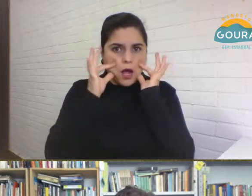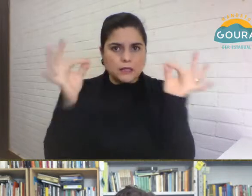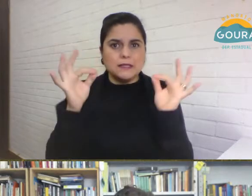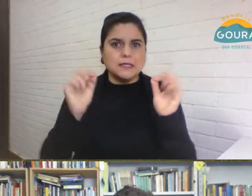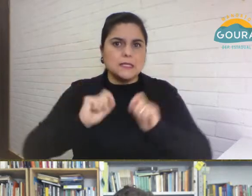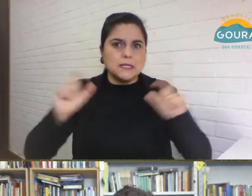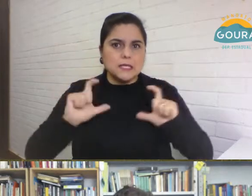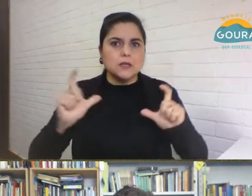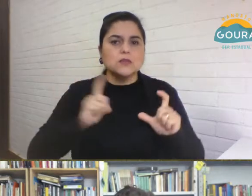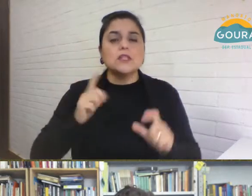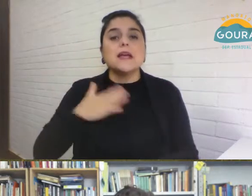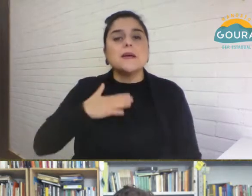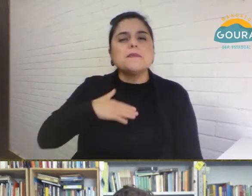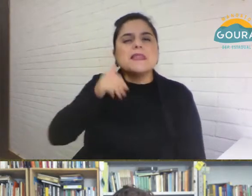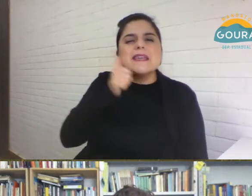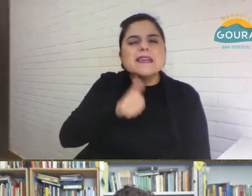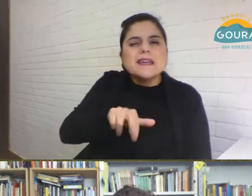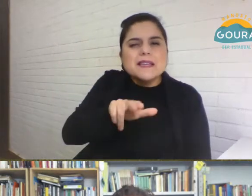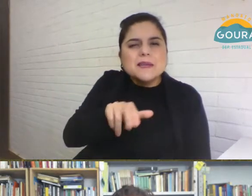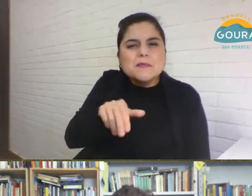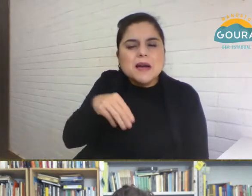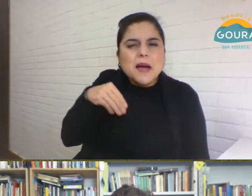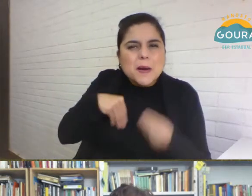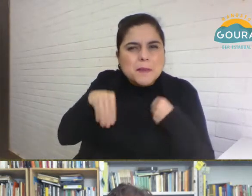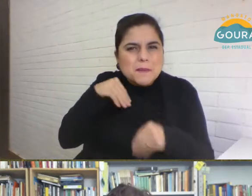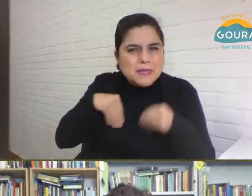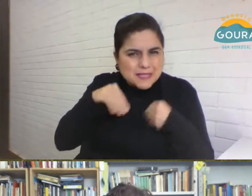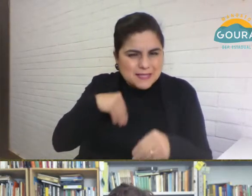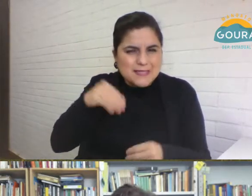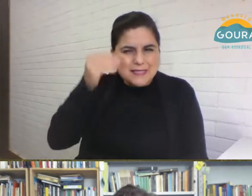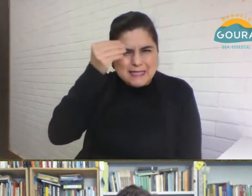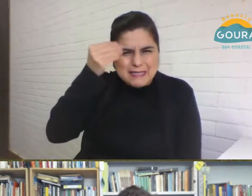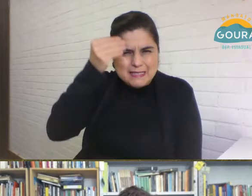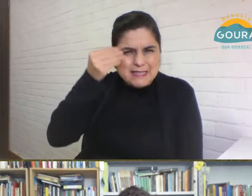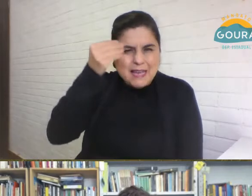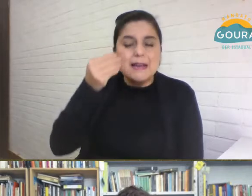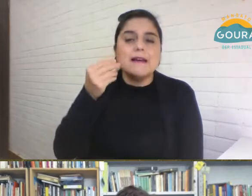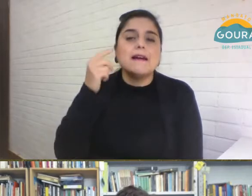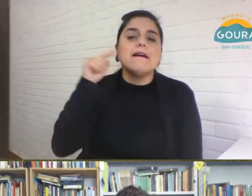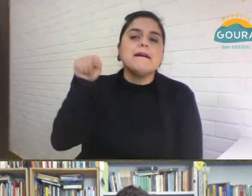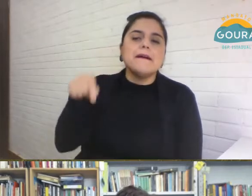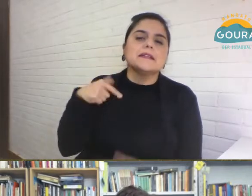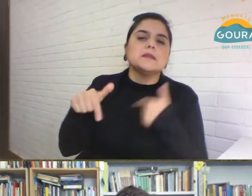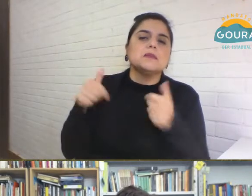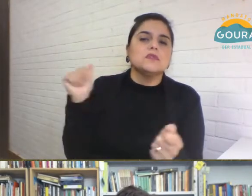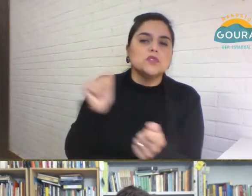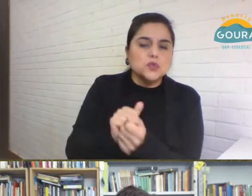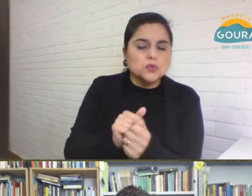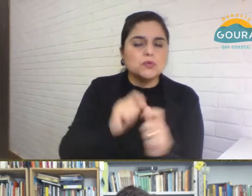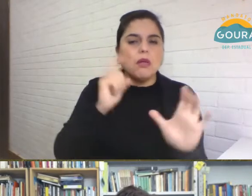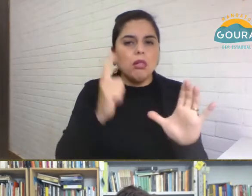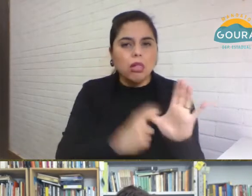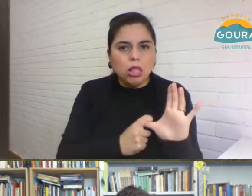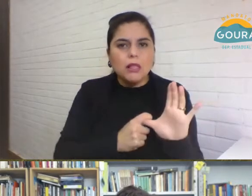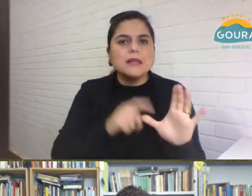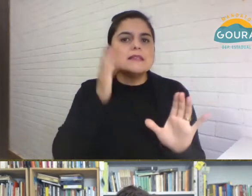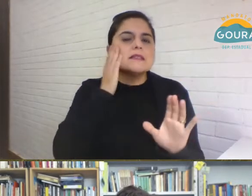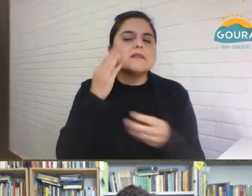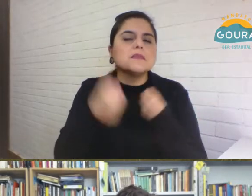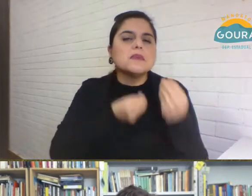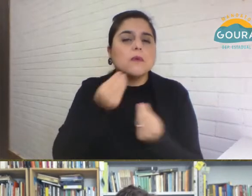psiquiatra, trabalhava connosco no tratamento de dependentes, portanto tínhamos por essa via um